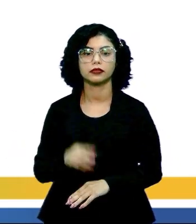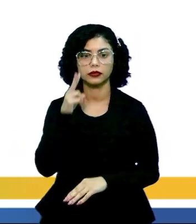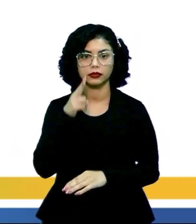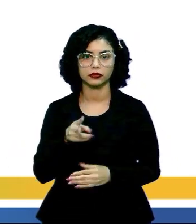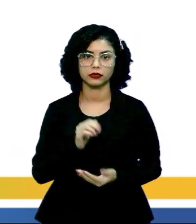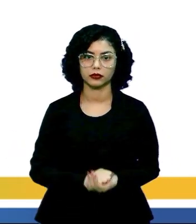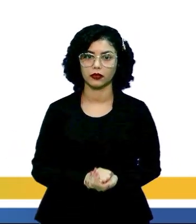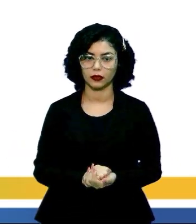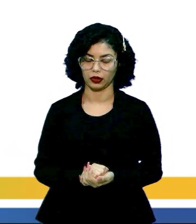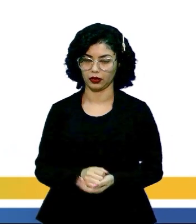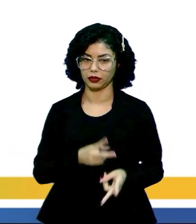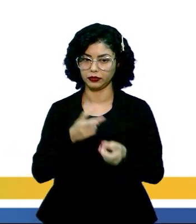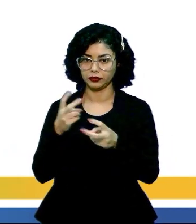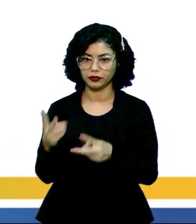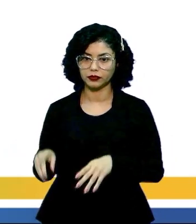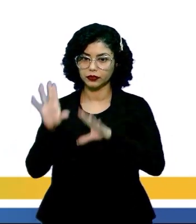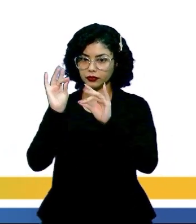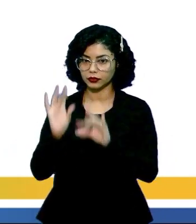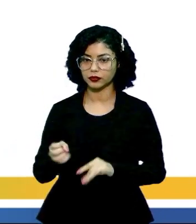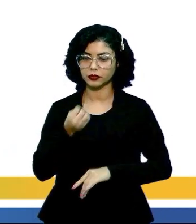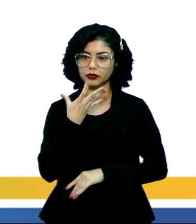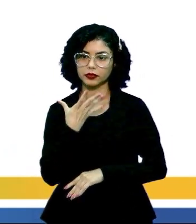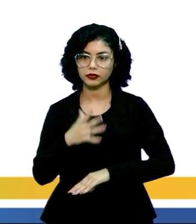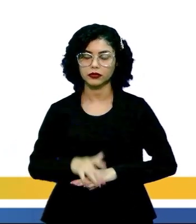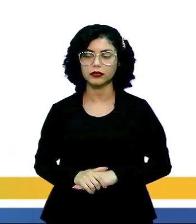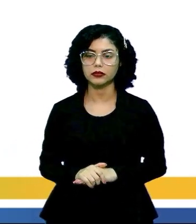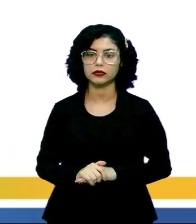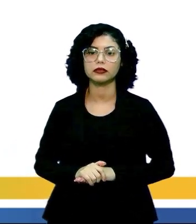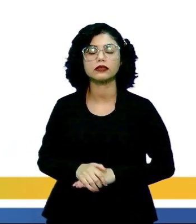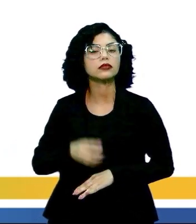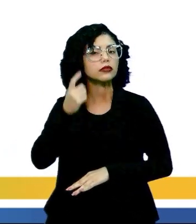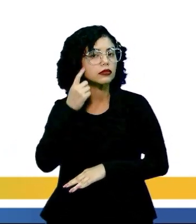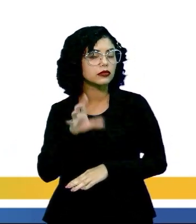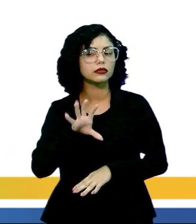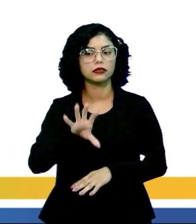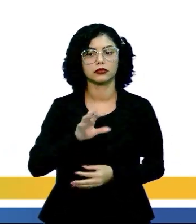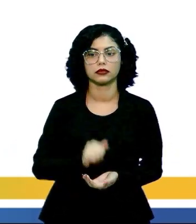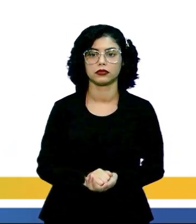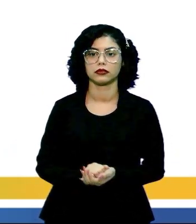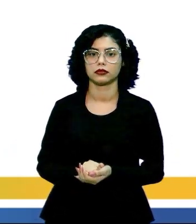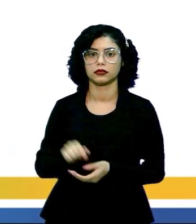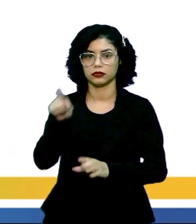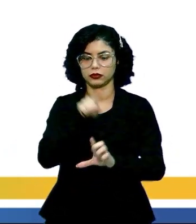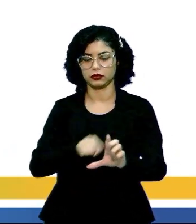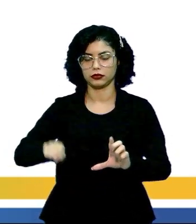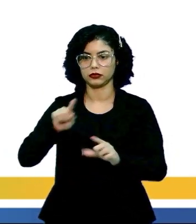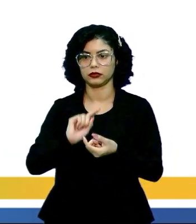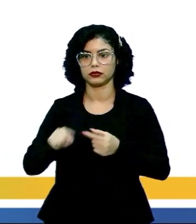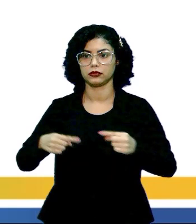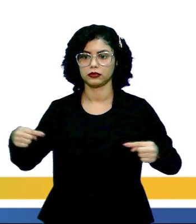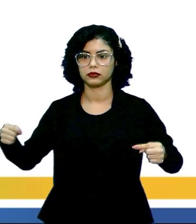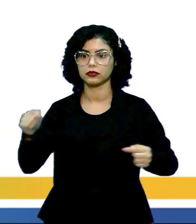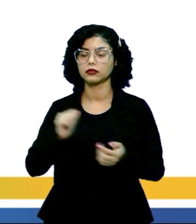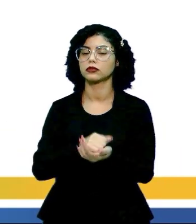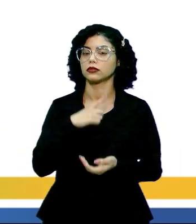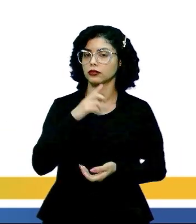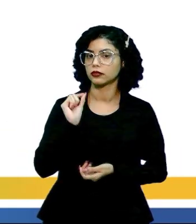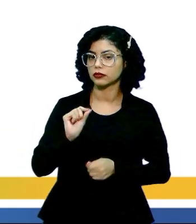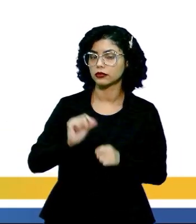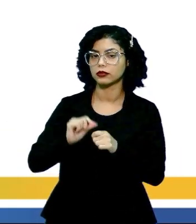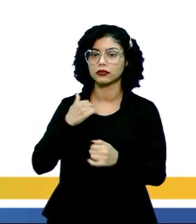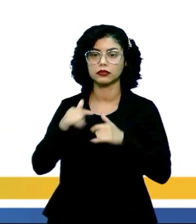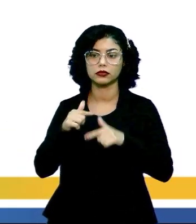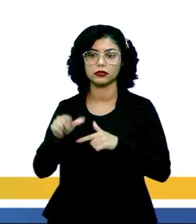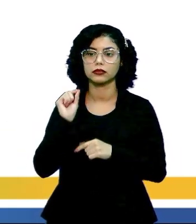ver aí. Observe bem, tá? A gente pensa assim que é um arame, uma bola, mas não. Nós estamos trabalhando